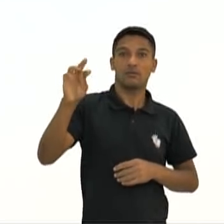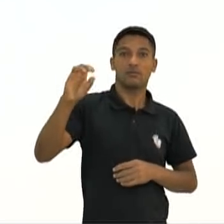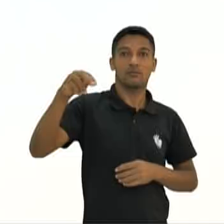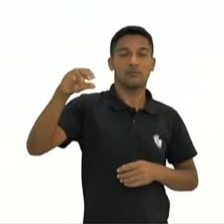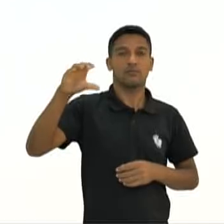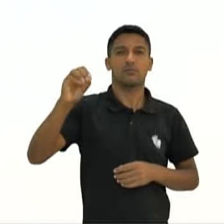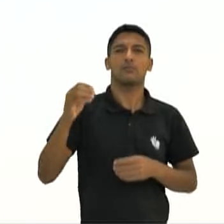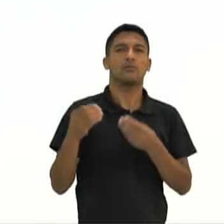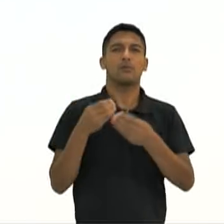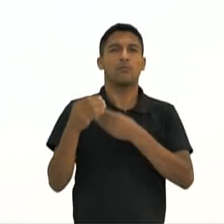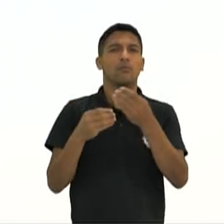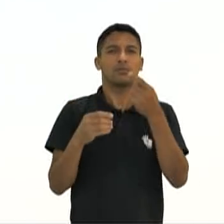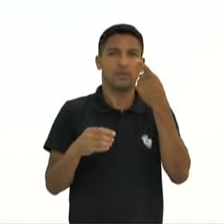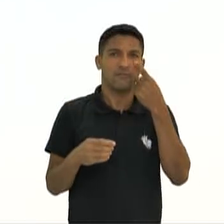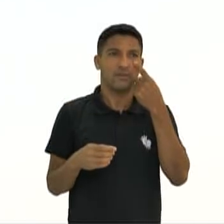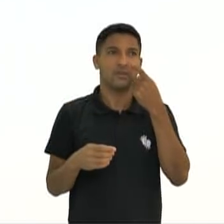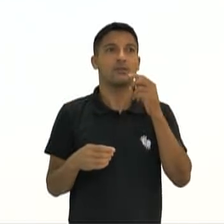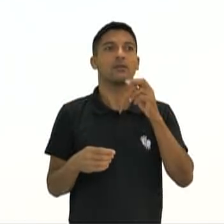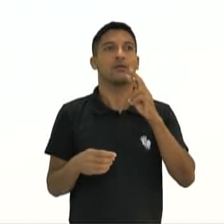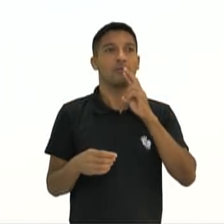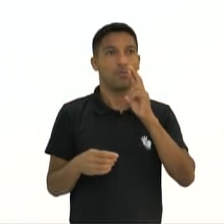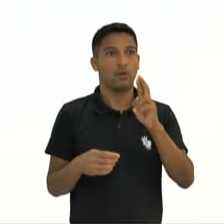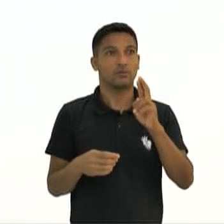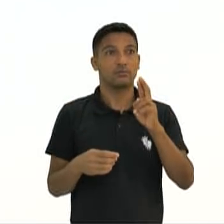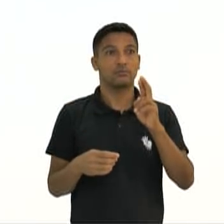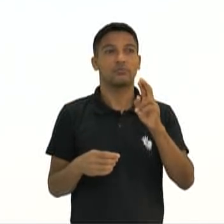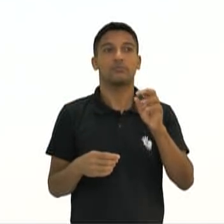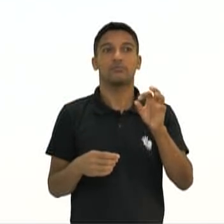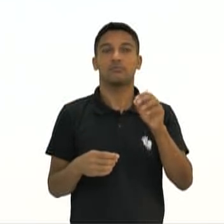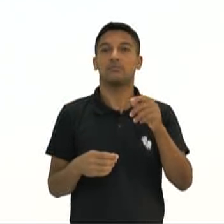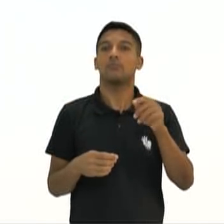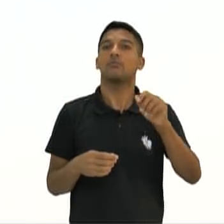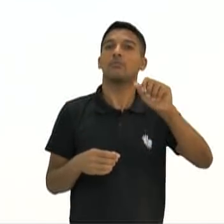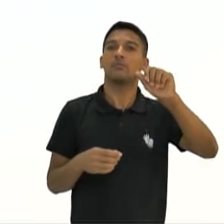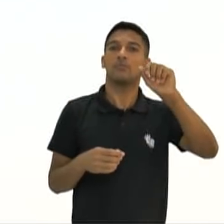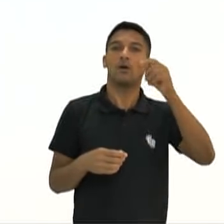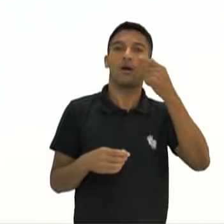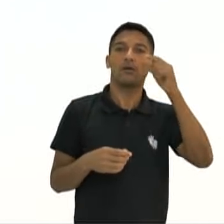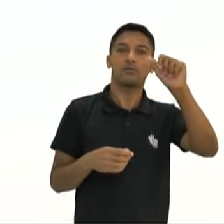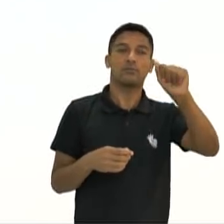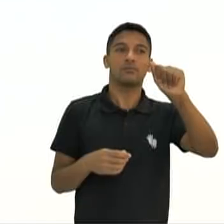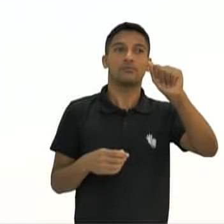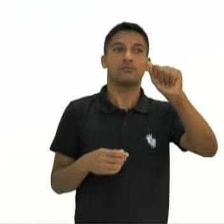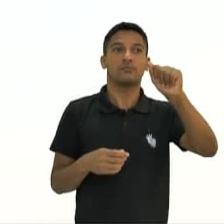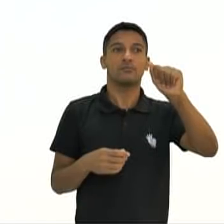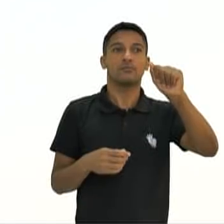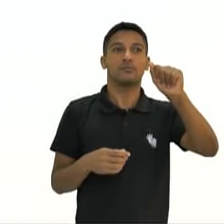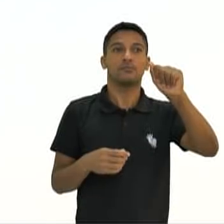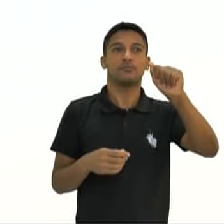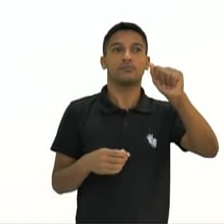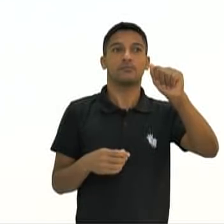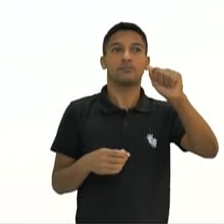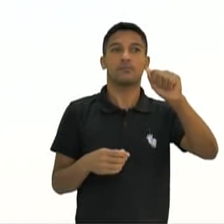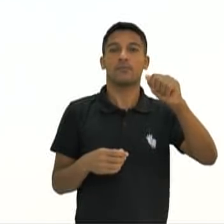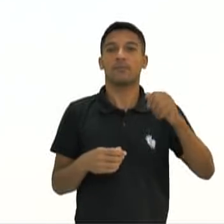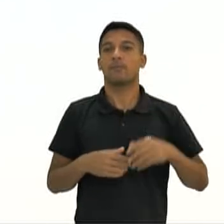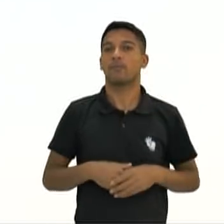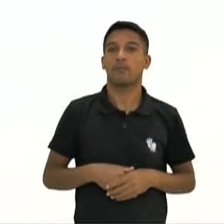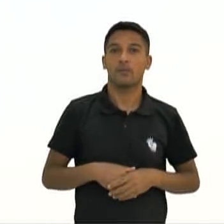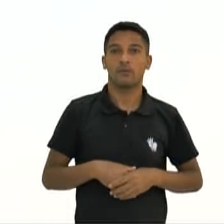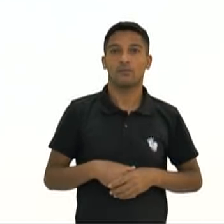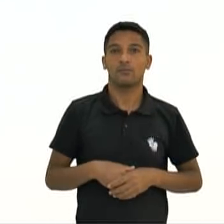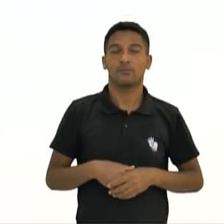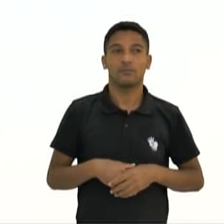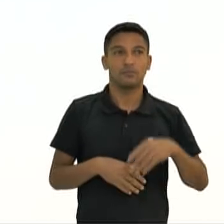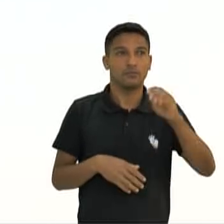o uso de forma compulsória? Letra B, maior parte do lixo eletrônico brasileiro é destinado à reciclagem e